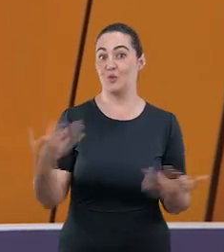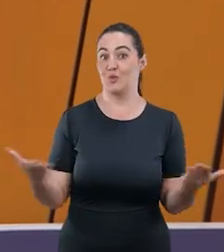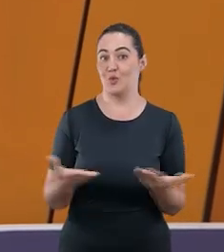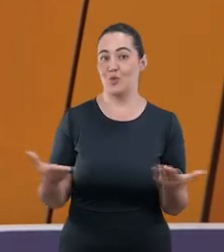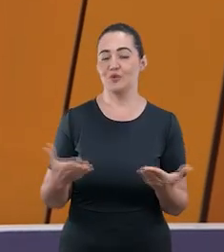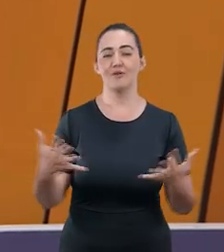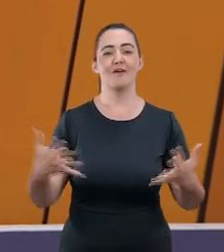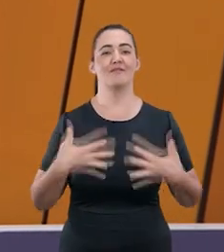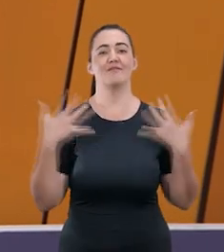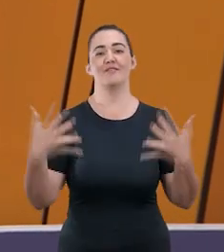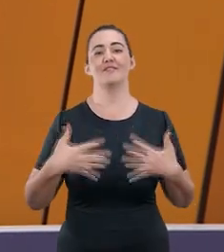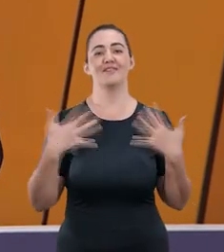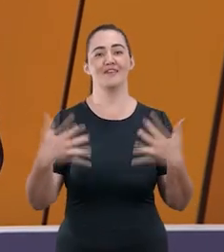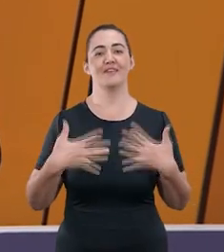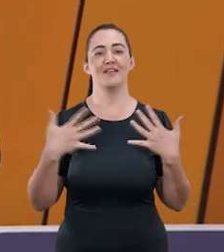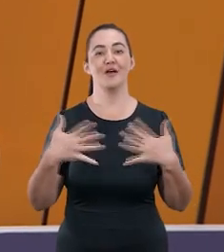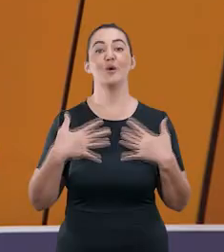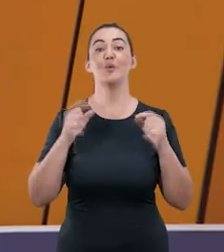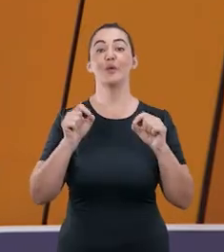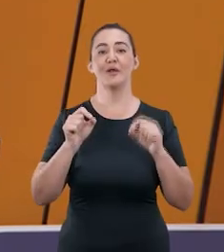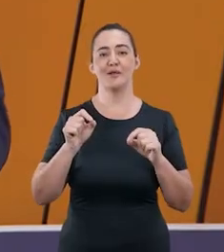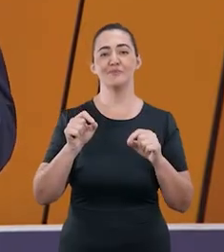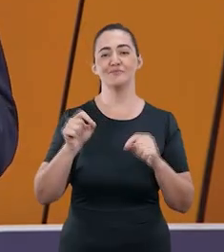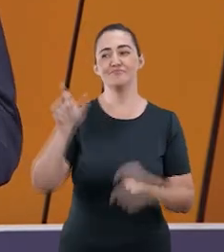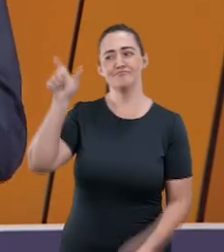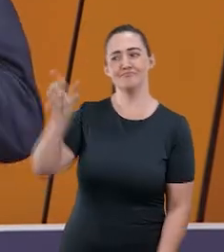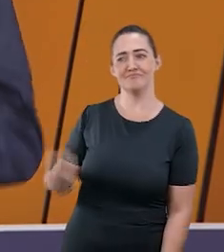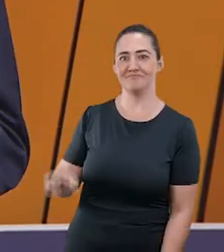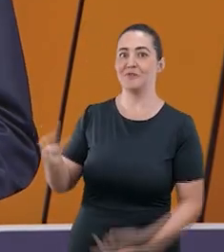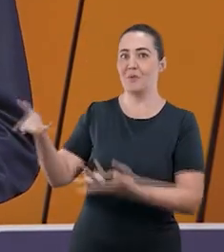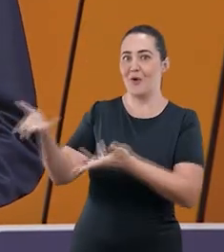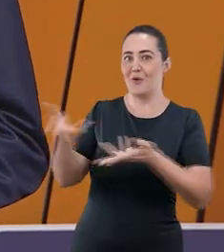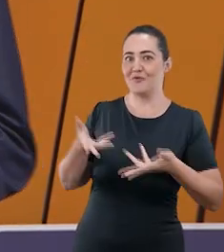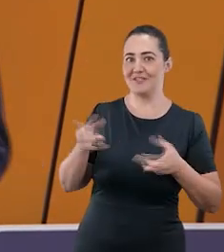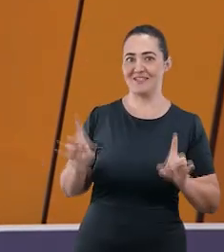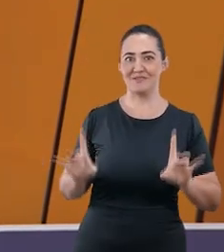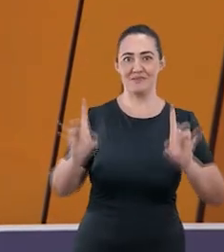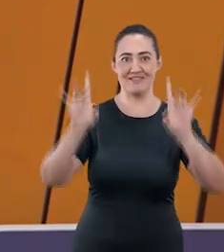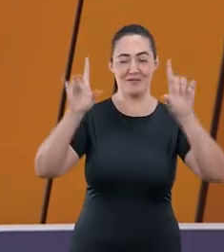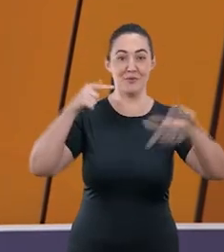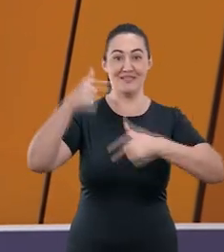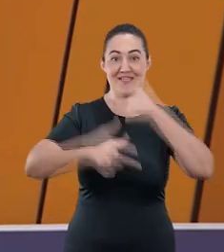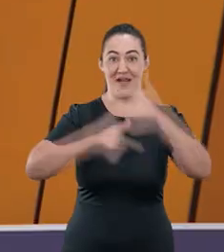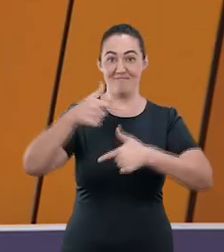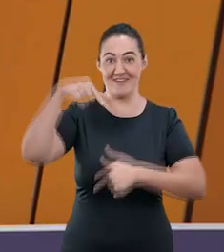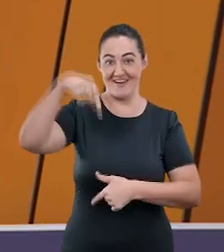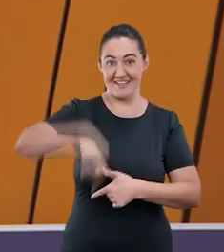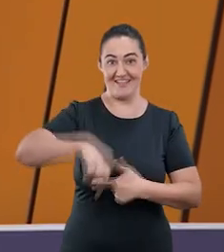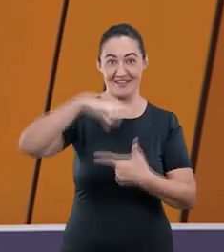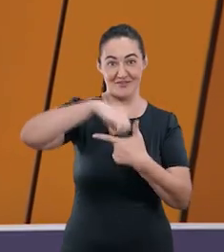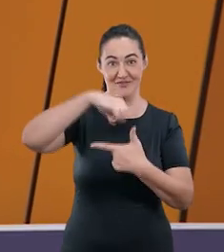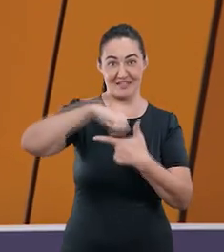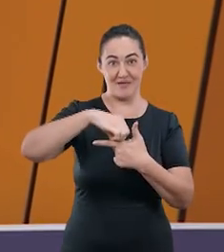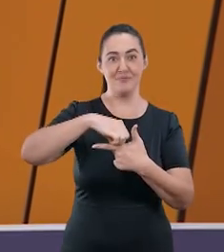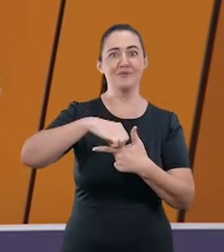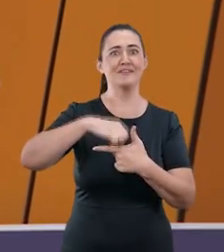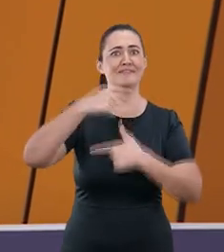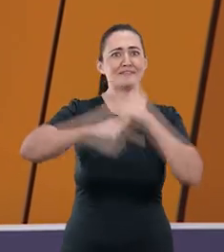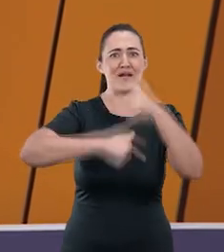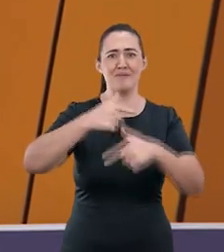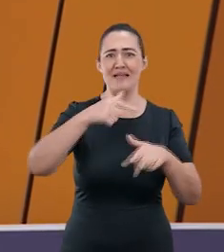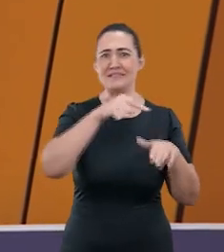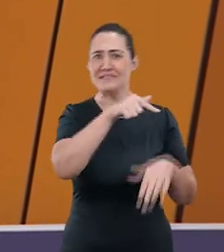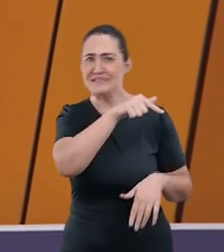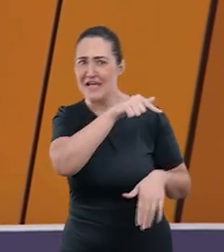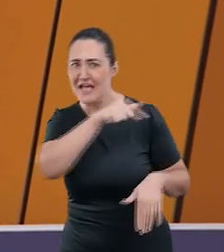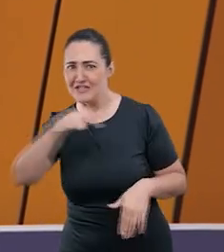eu tenho hoje a alegria de receber uma convidada muito especial, alguém que trabalha aqui na Novo Tempo, 7 dias por